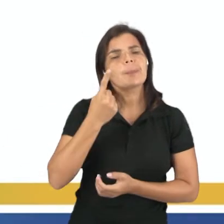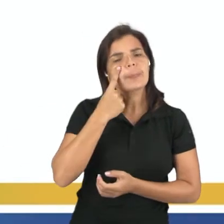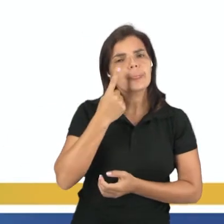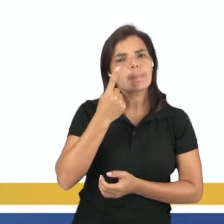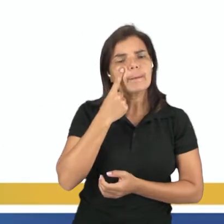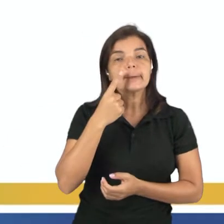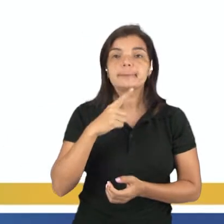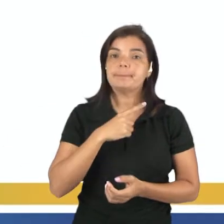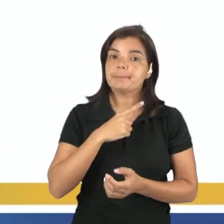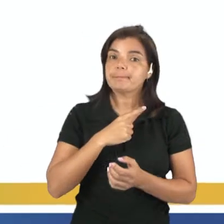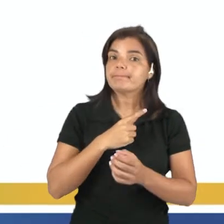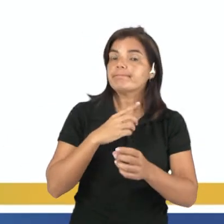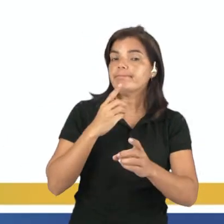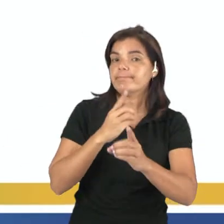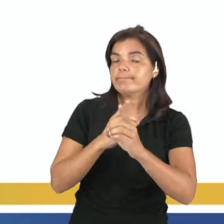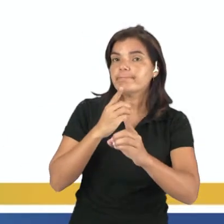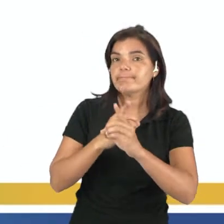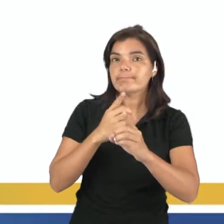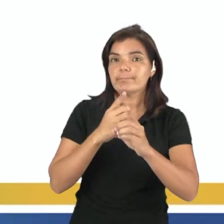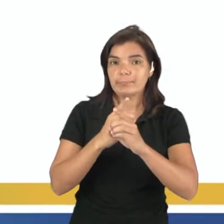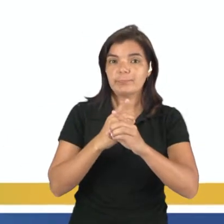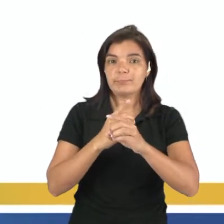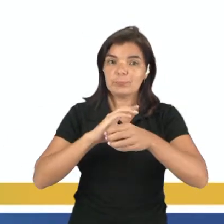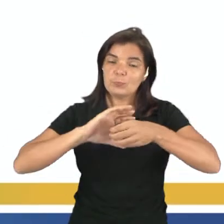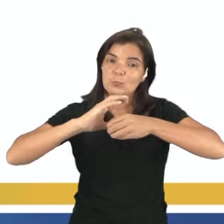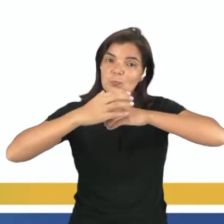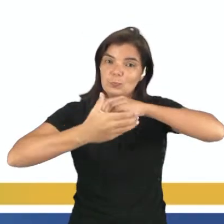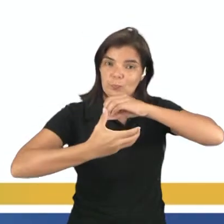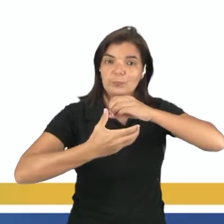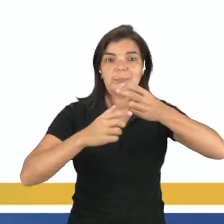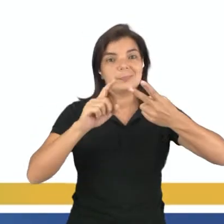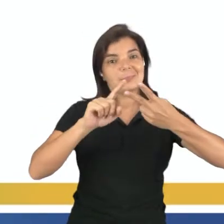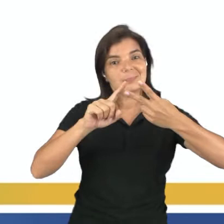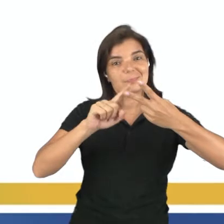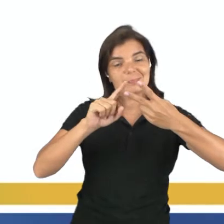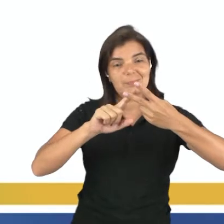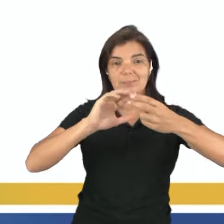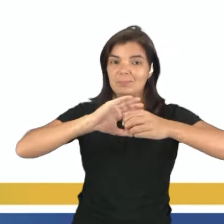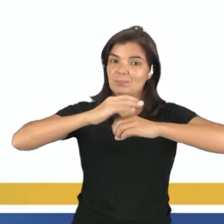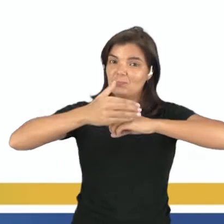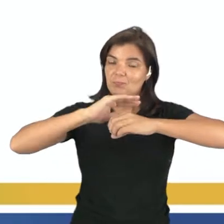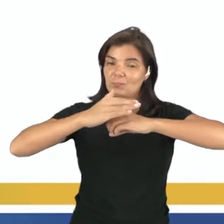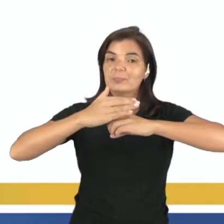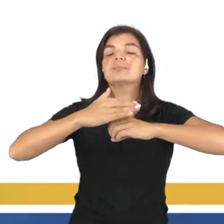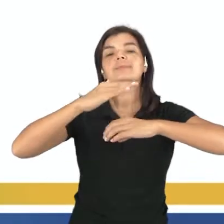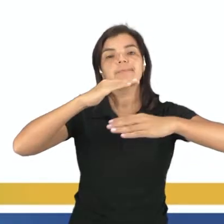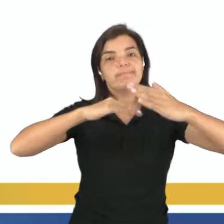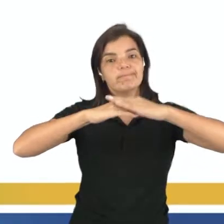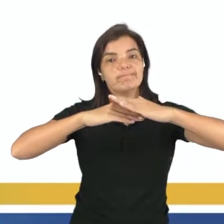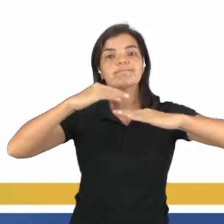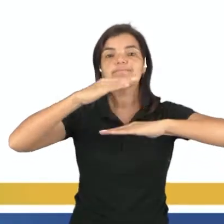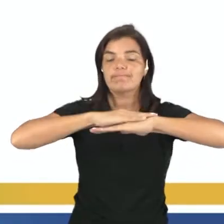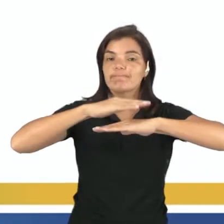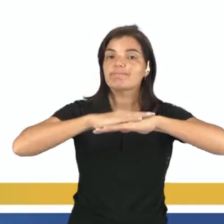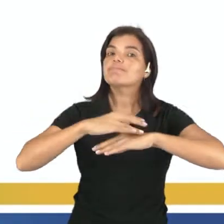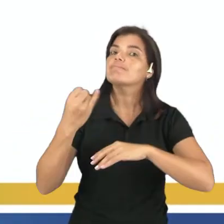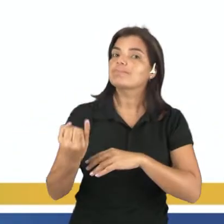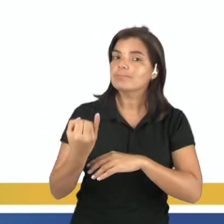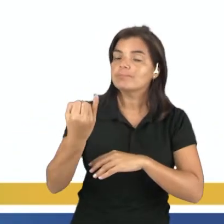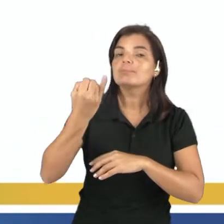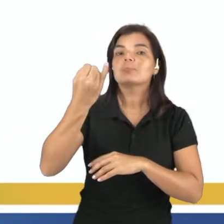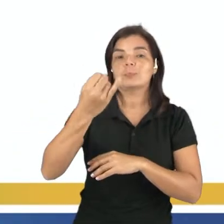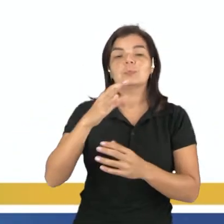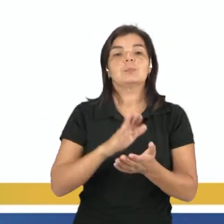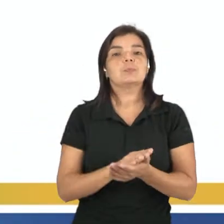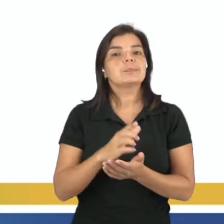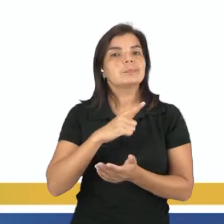aí, vai estar localizada, como eu já falei, lá na estratosfera. E a gente não pode esquecer que essa camada de ozônio ela é essencial para que a